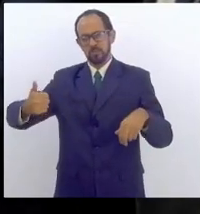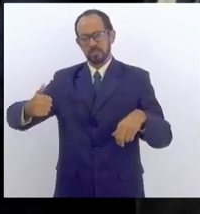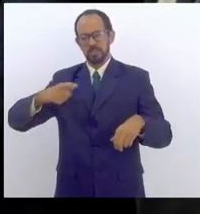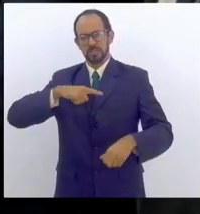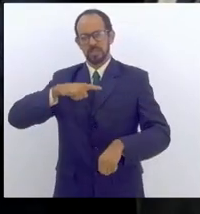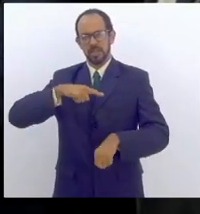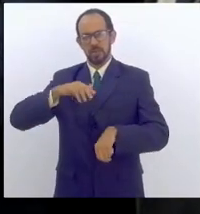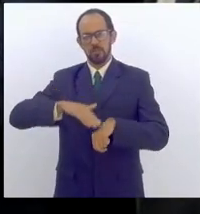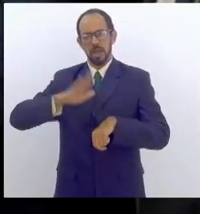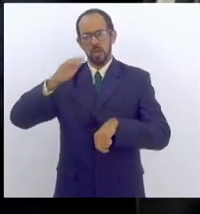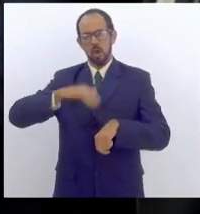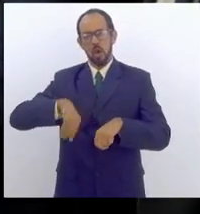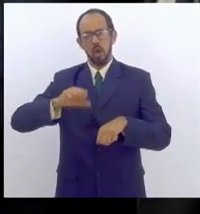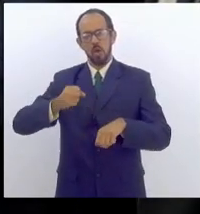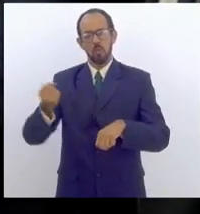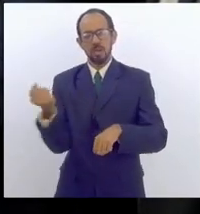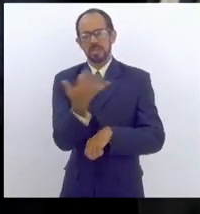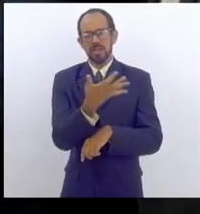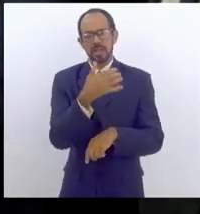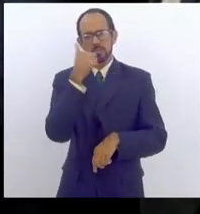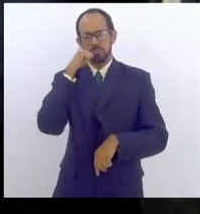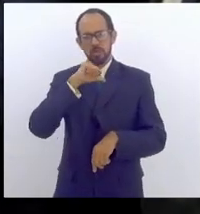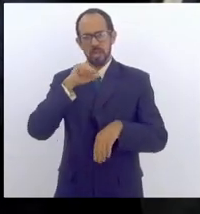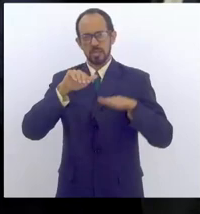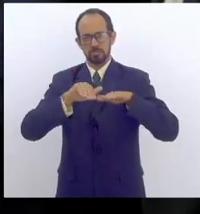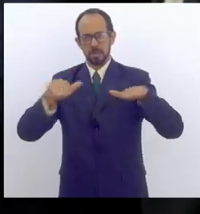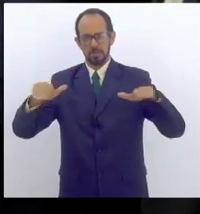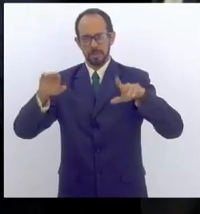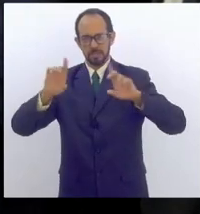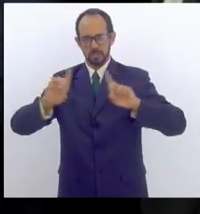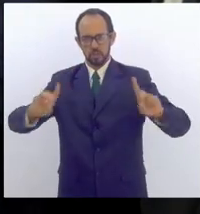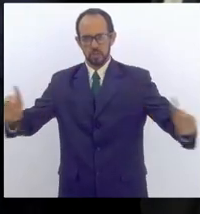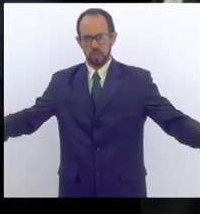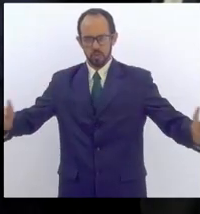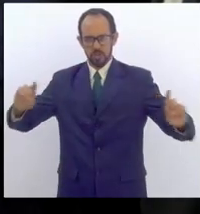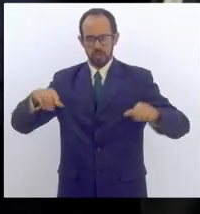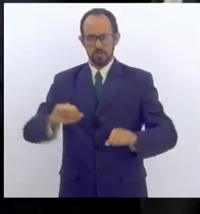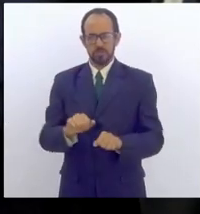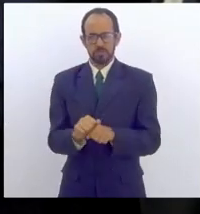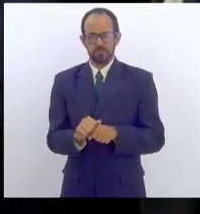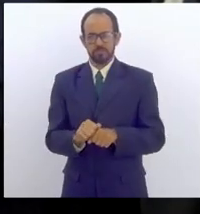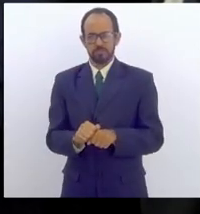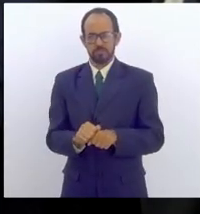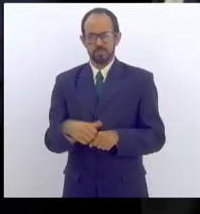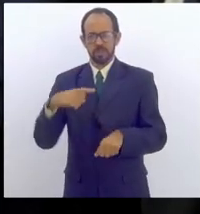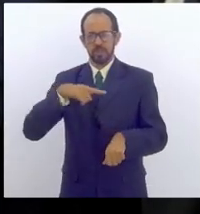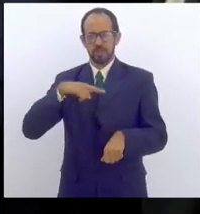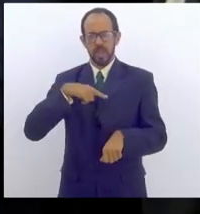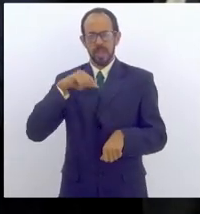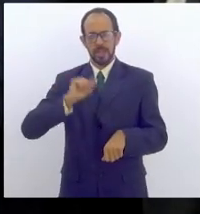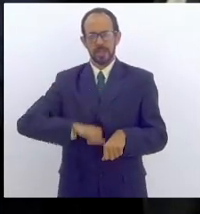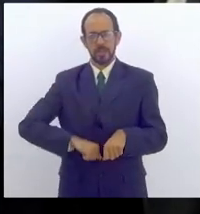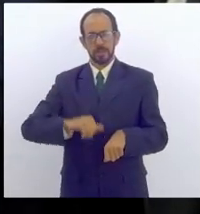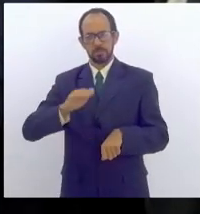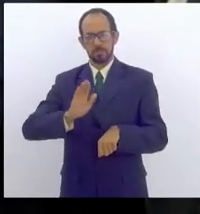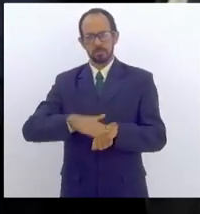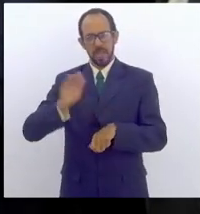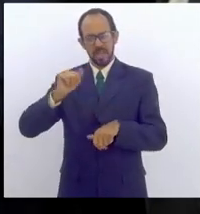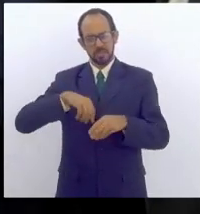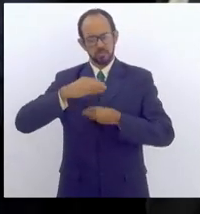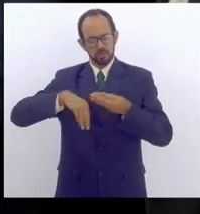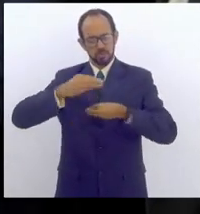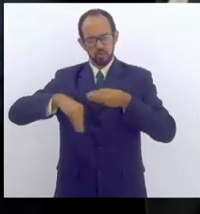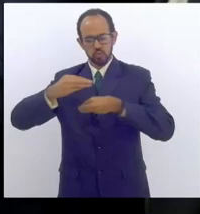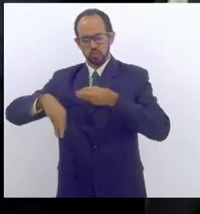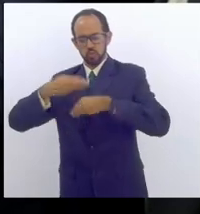de mulheres para a mesa diretora, a chapa que tem a quantidade mais eclética e mais